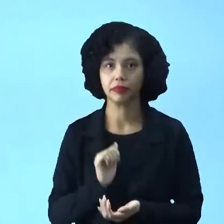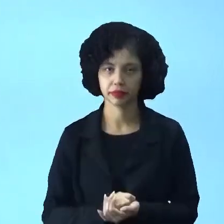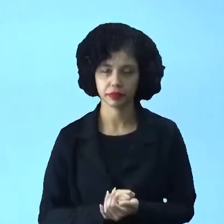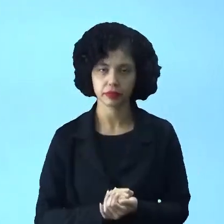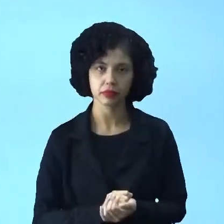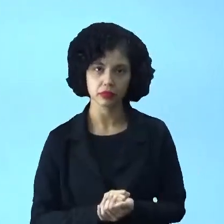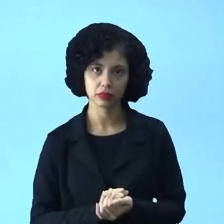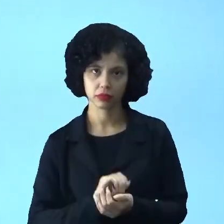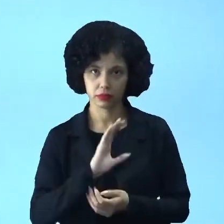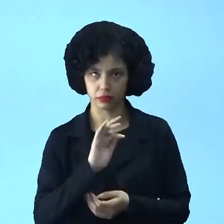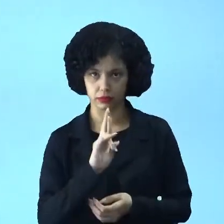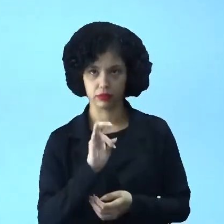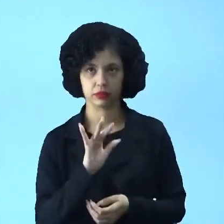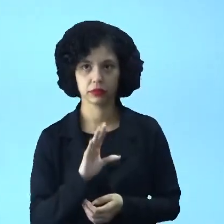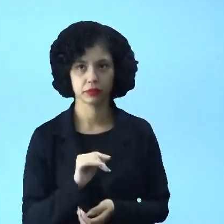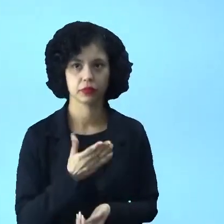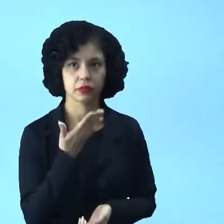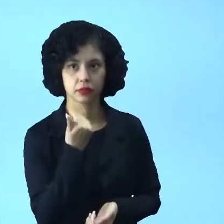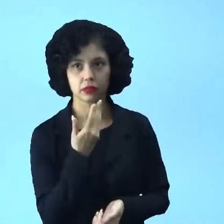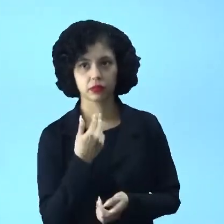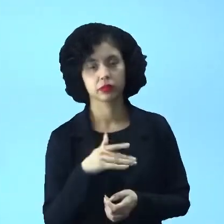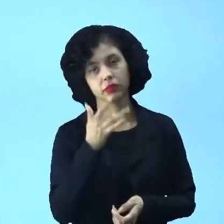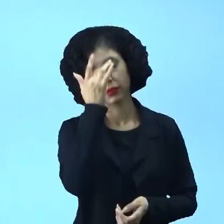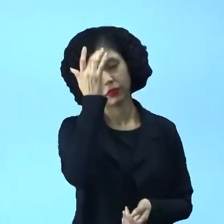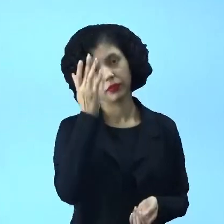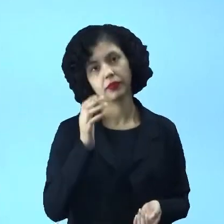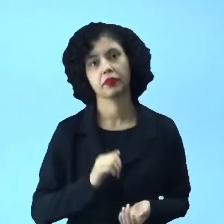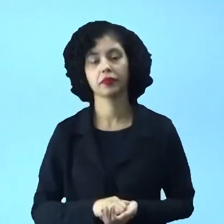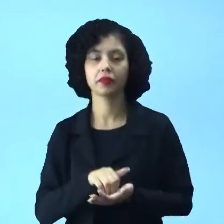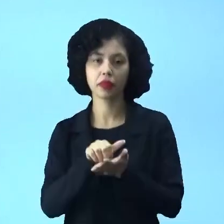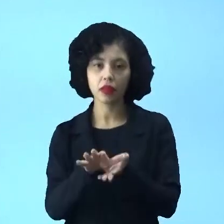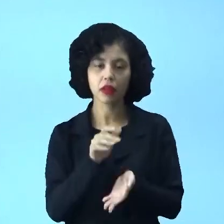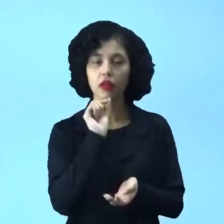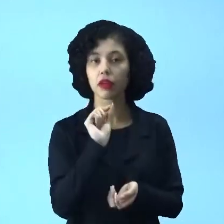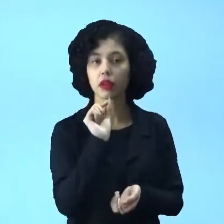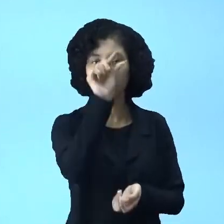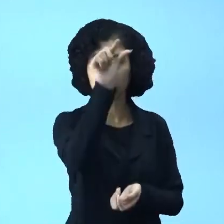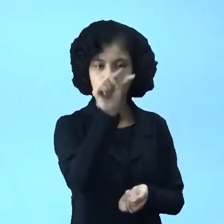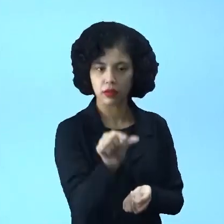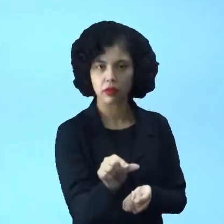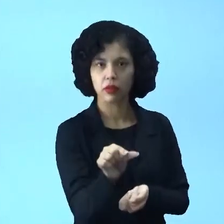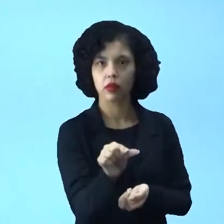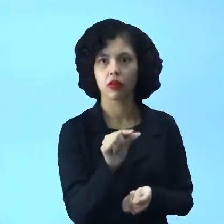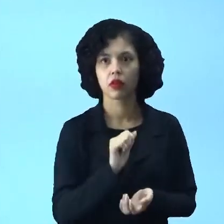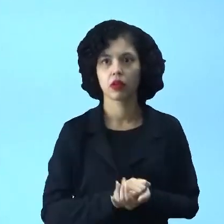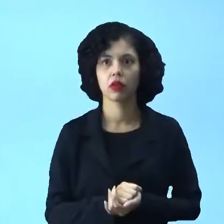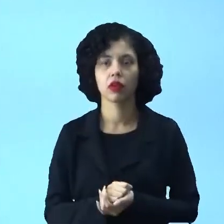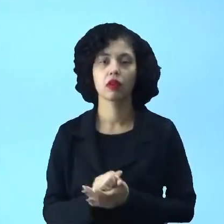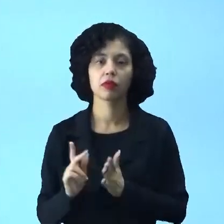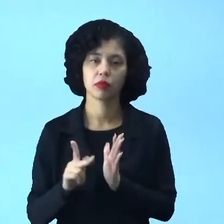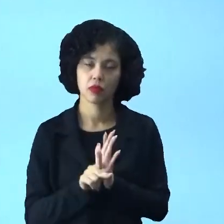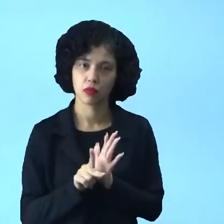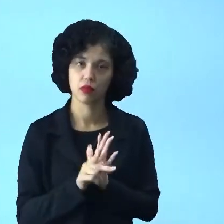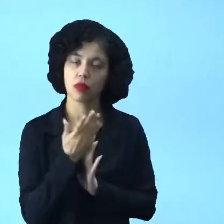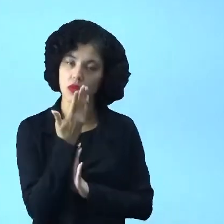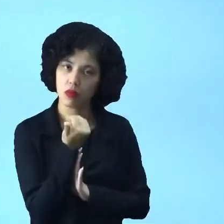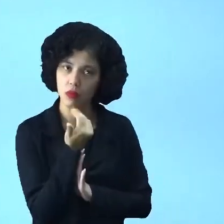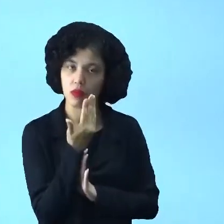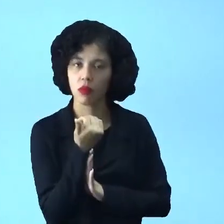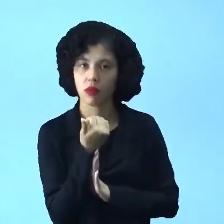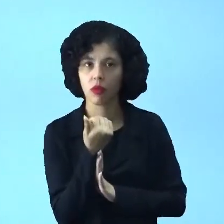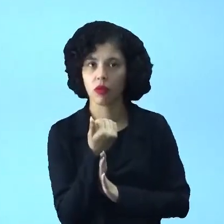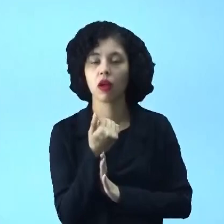dos carboidratos. Então, esse alimento ele é facilmente empurrado para onde? Para o esôfago, justamente porque esse alimento ele já